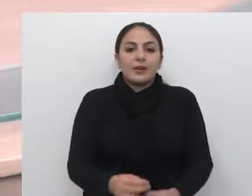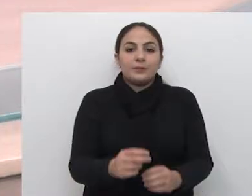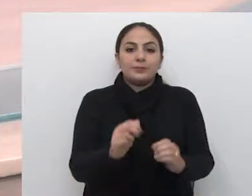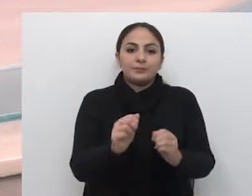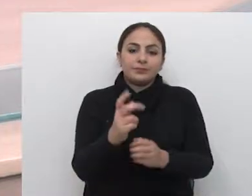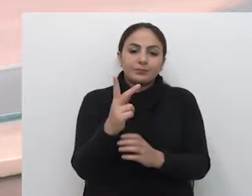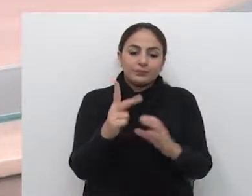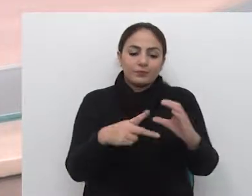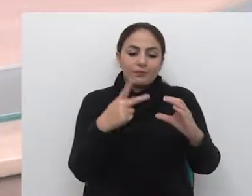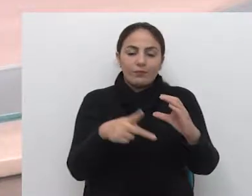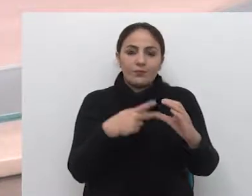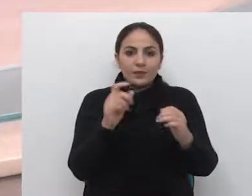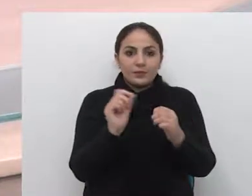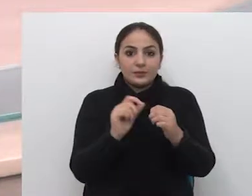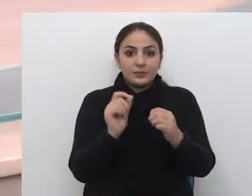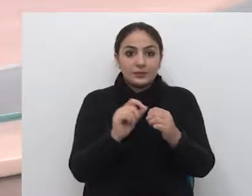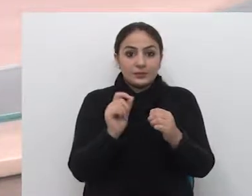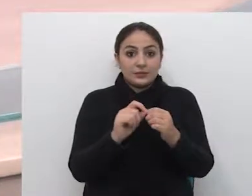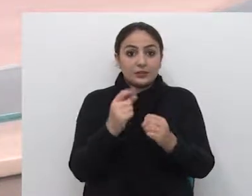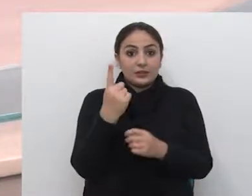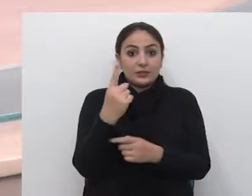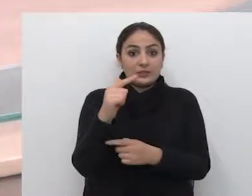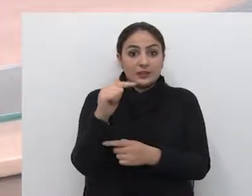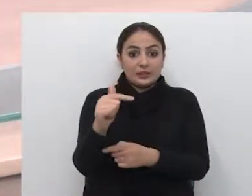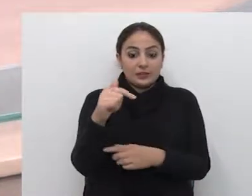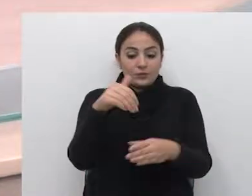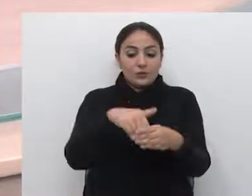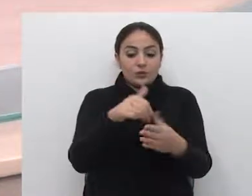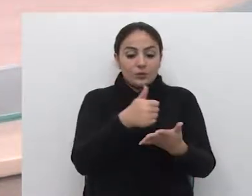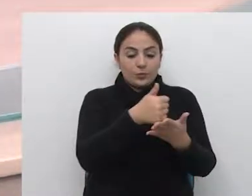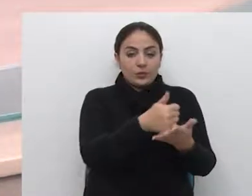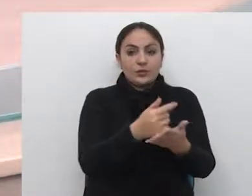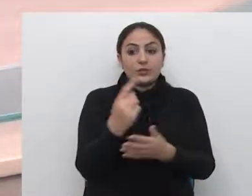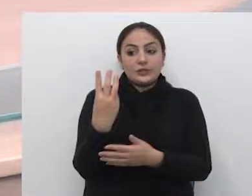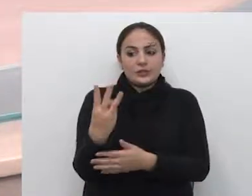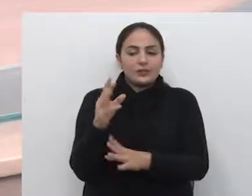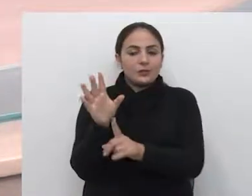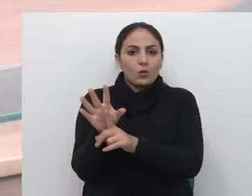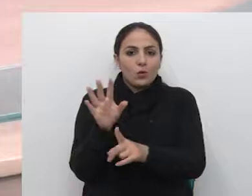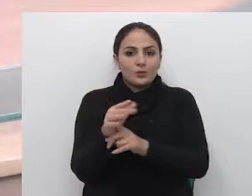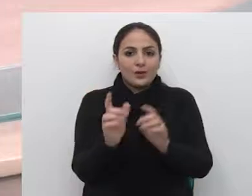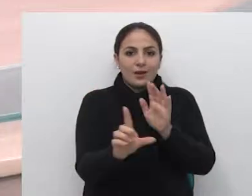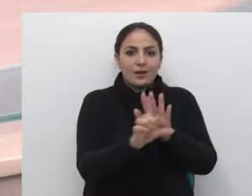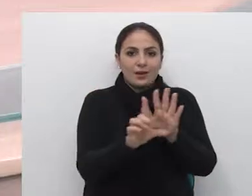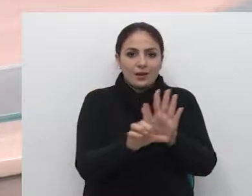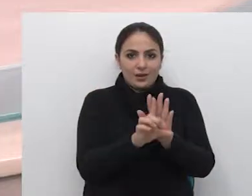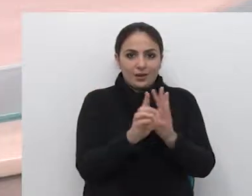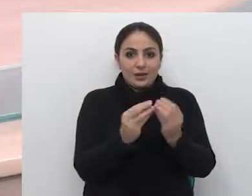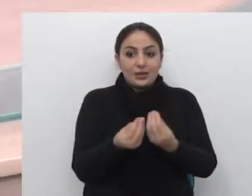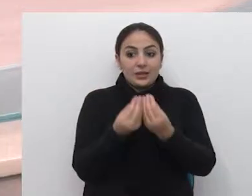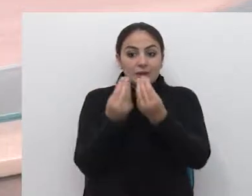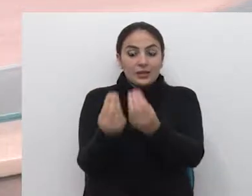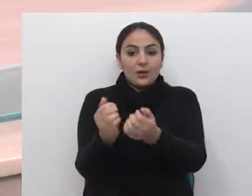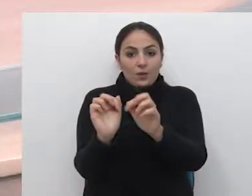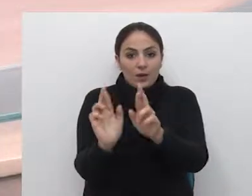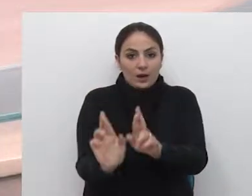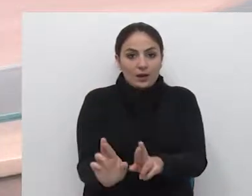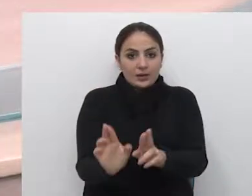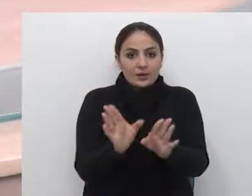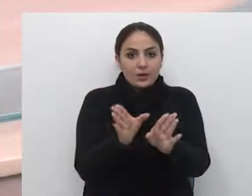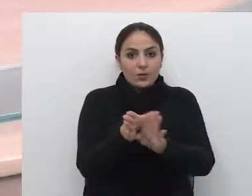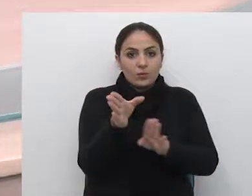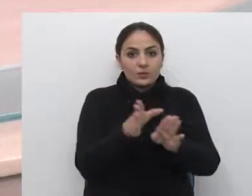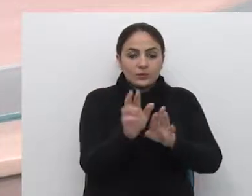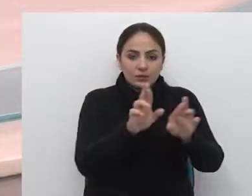O parlamento revogou com 17 votos favoráveis e 3 contrários uma lei que concedeu uma área ao